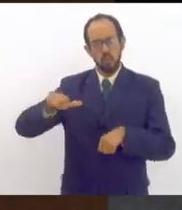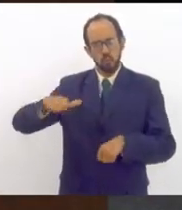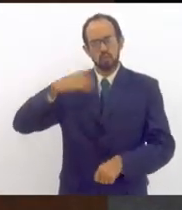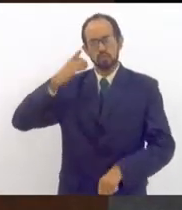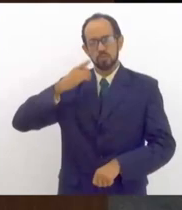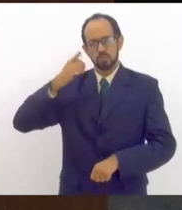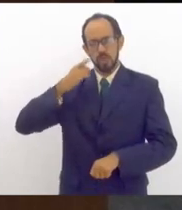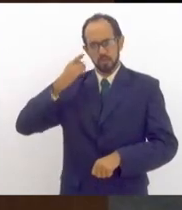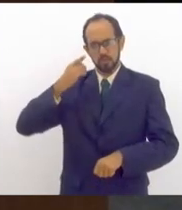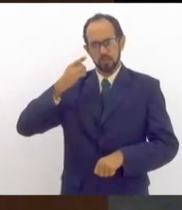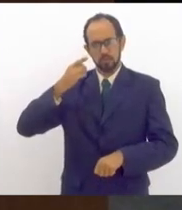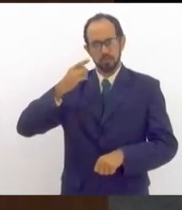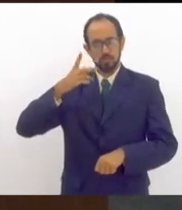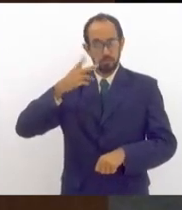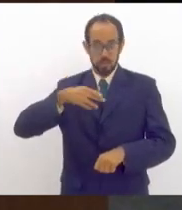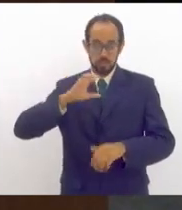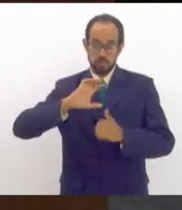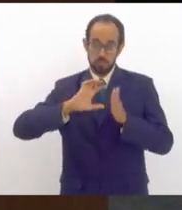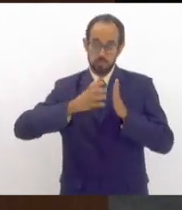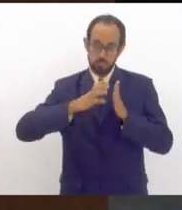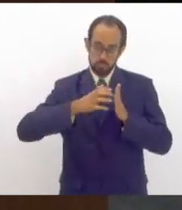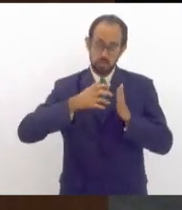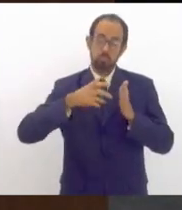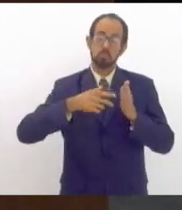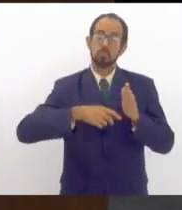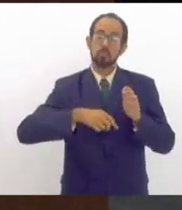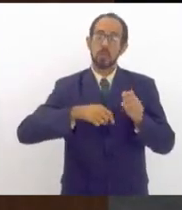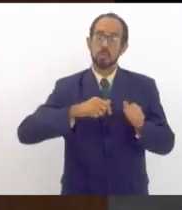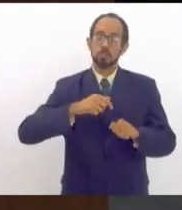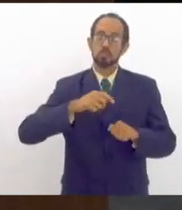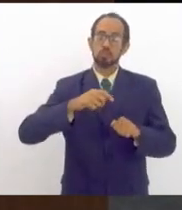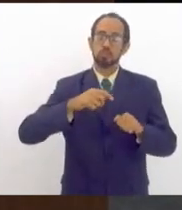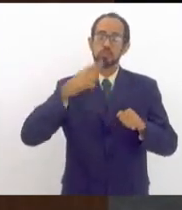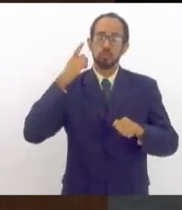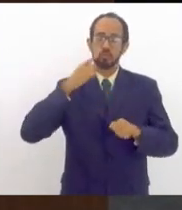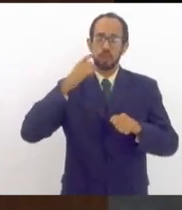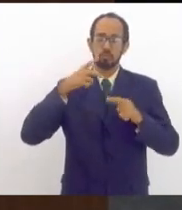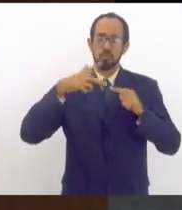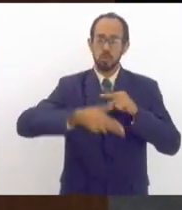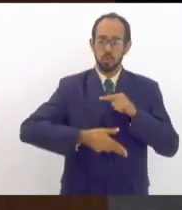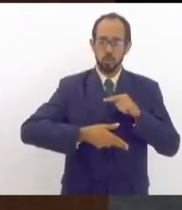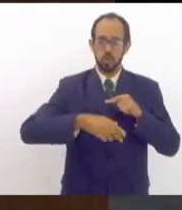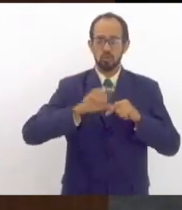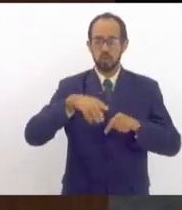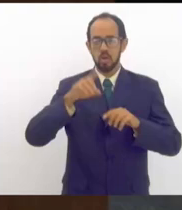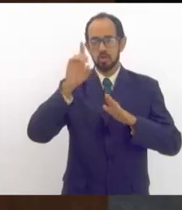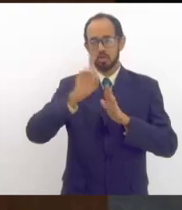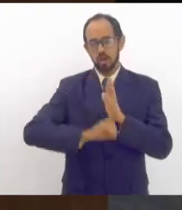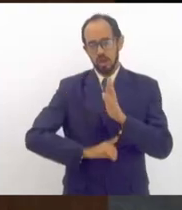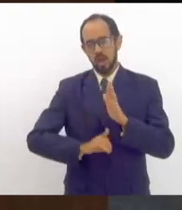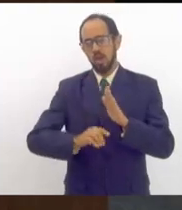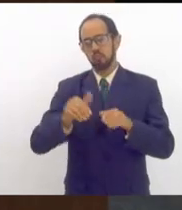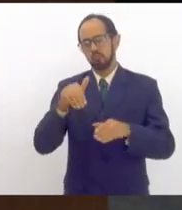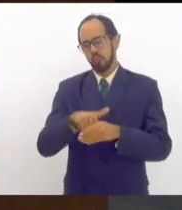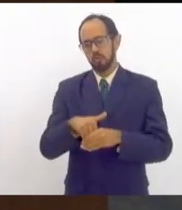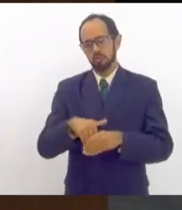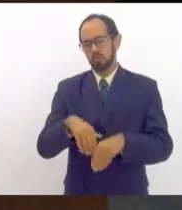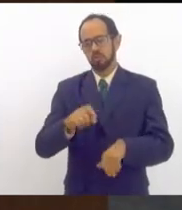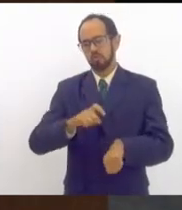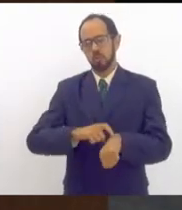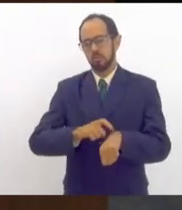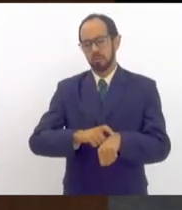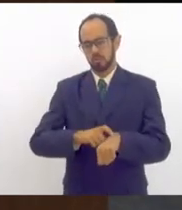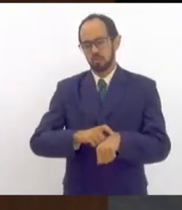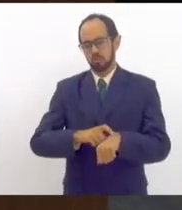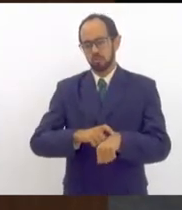do partido do deputado que me interrompeu também só declararam o voto exatamente no momento da votação